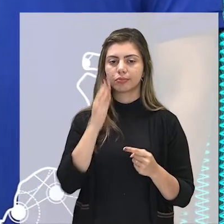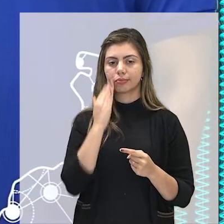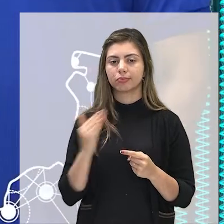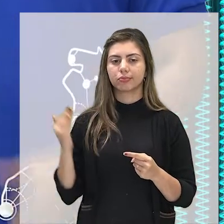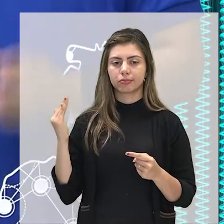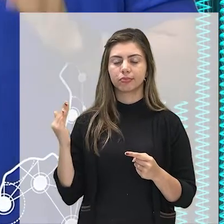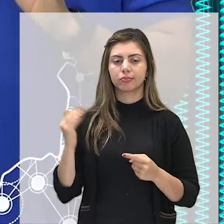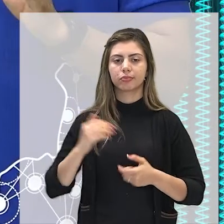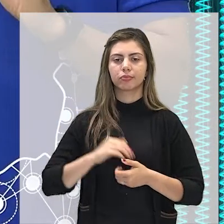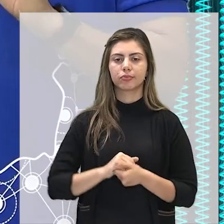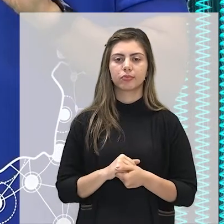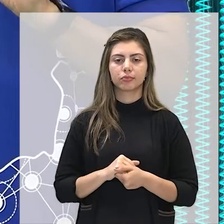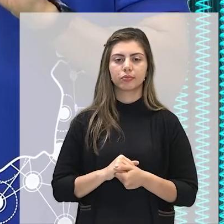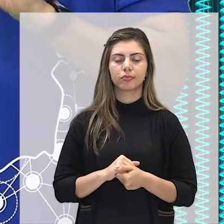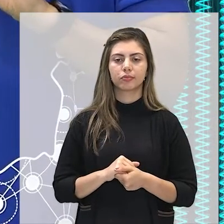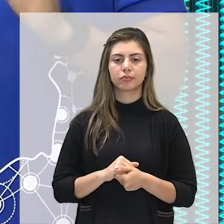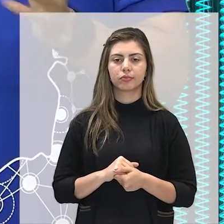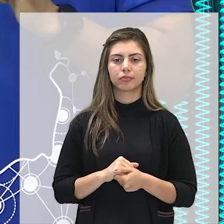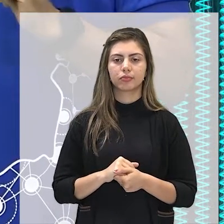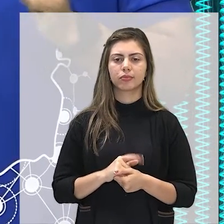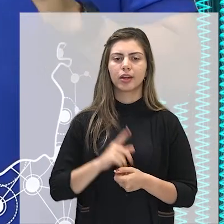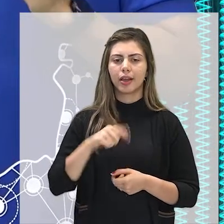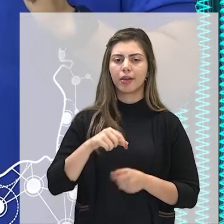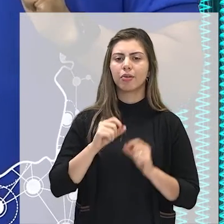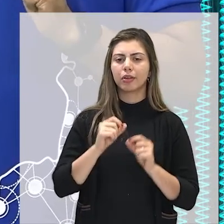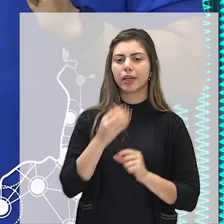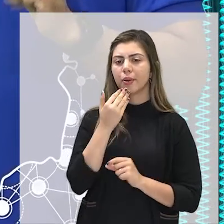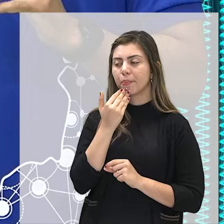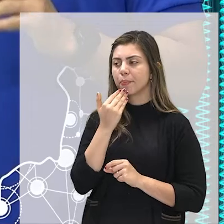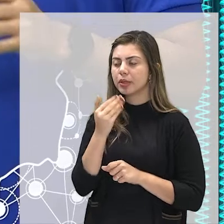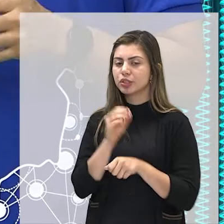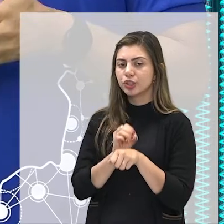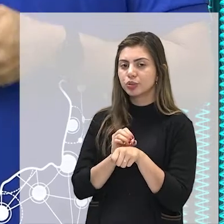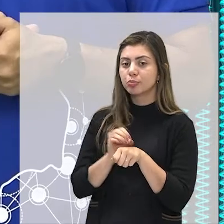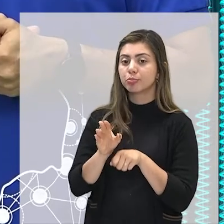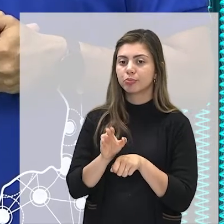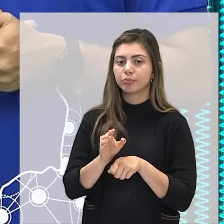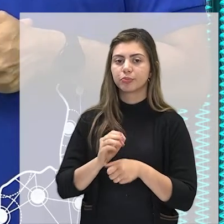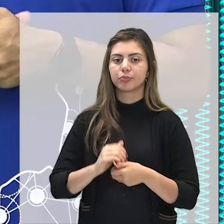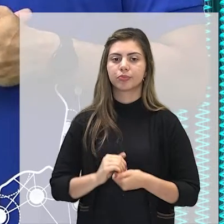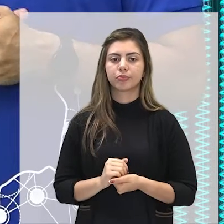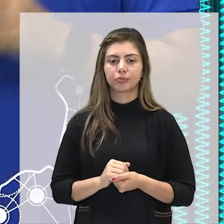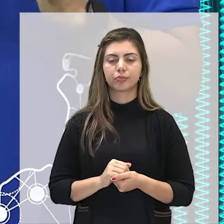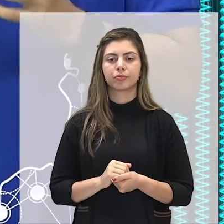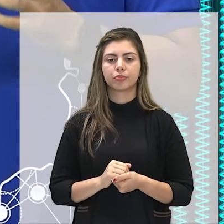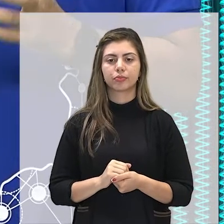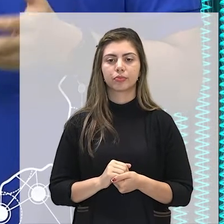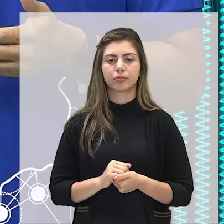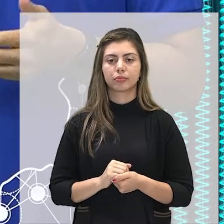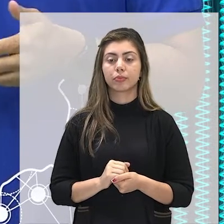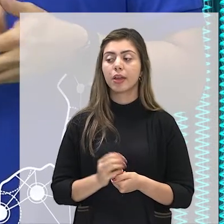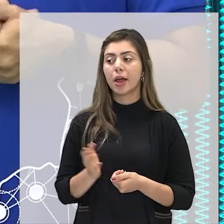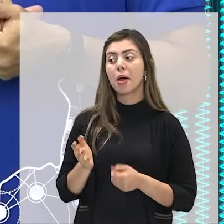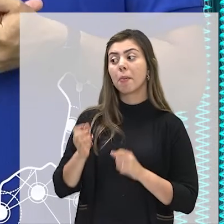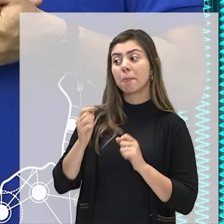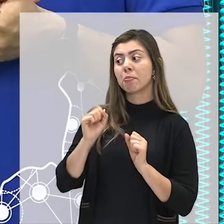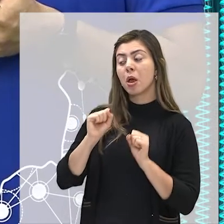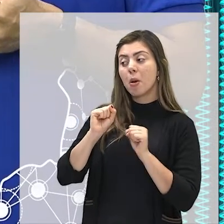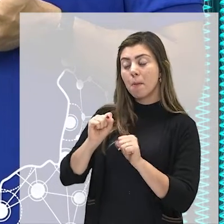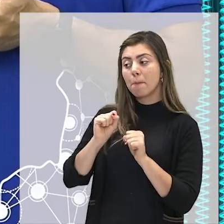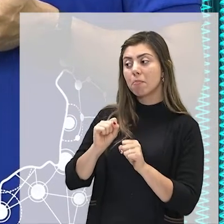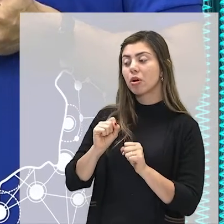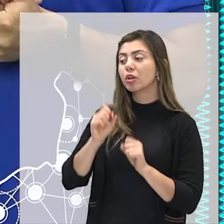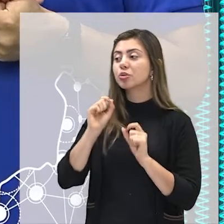after work, né? Uma expressão, um pedido, uma sugestão. Let's grab a coffee after work. Vamos tomar café